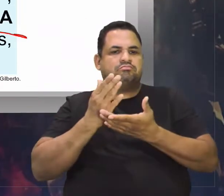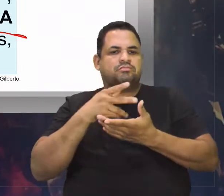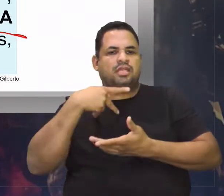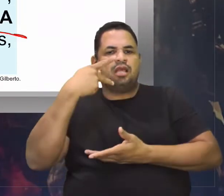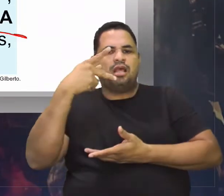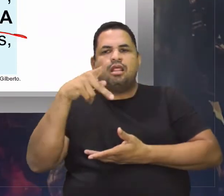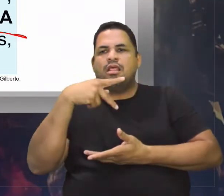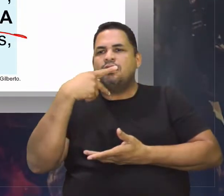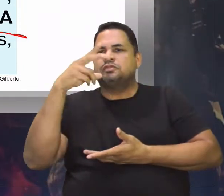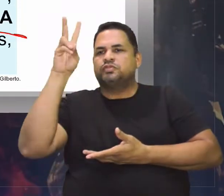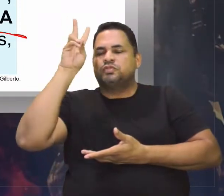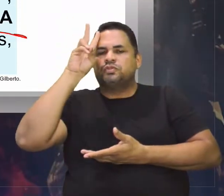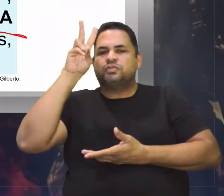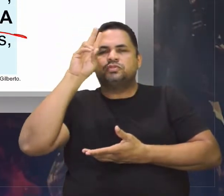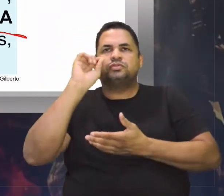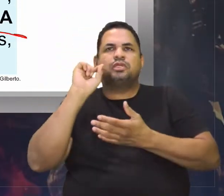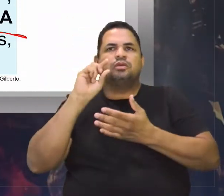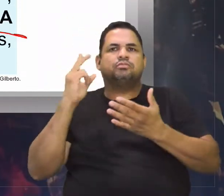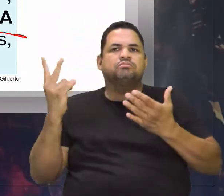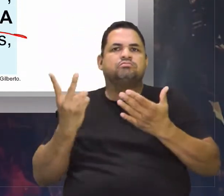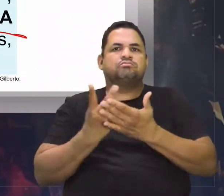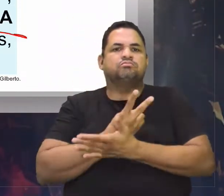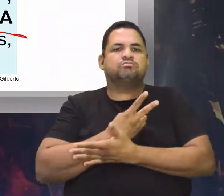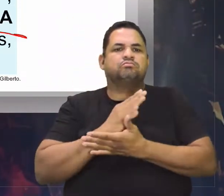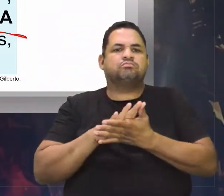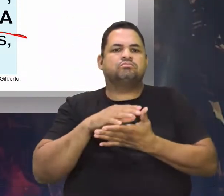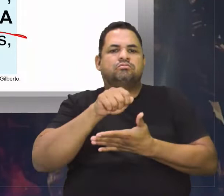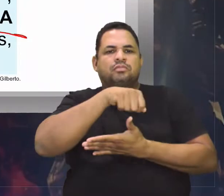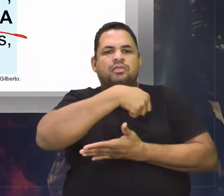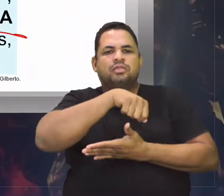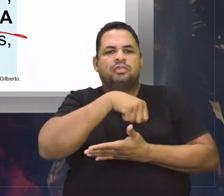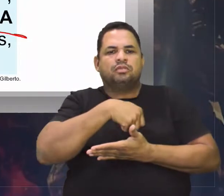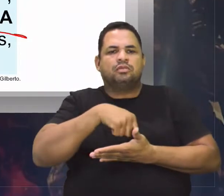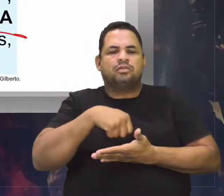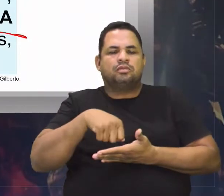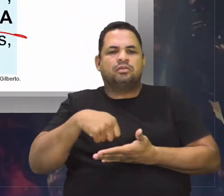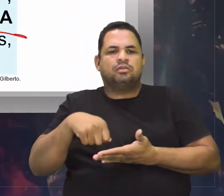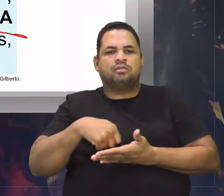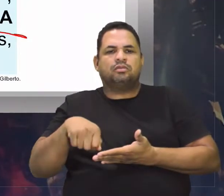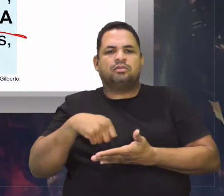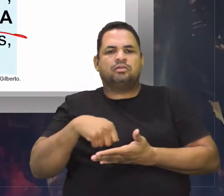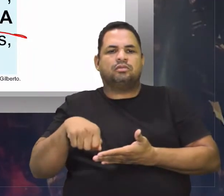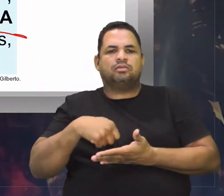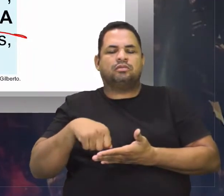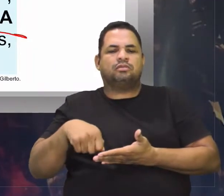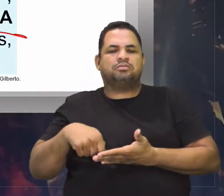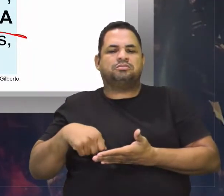essas revelações, as pessoas começam a escrever essas revelações de